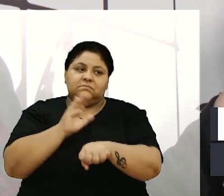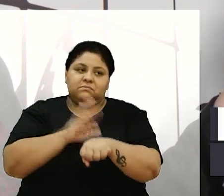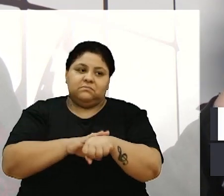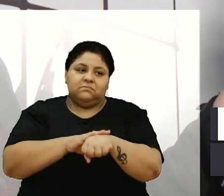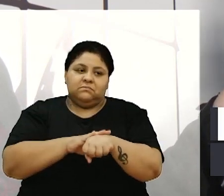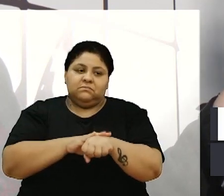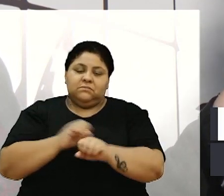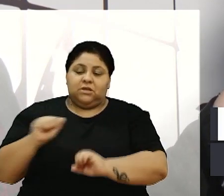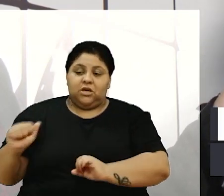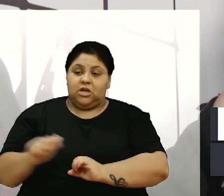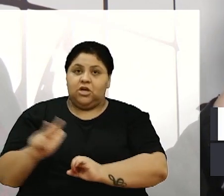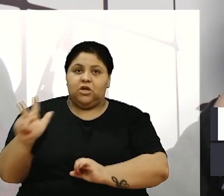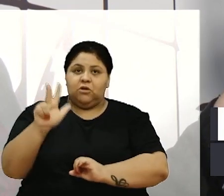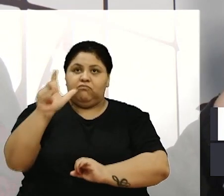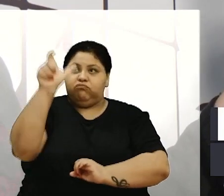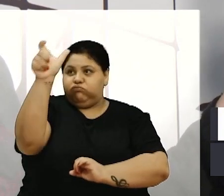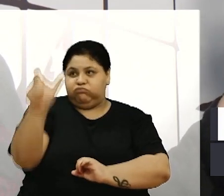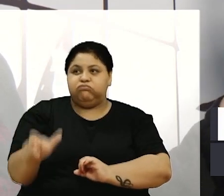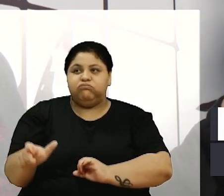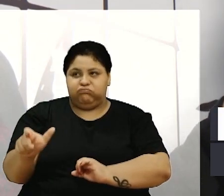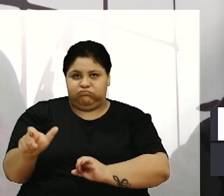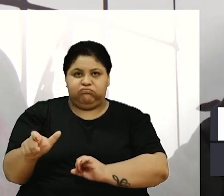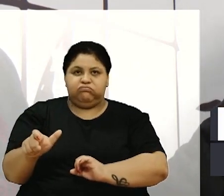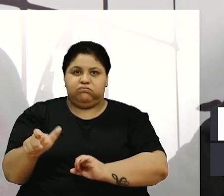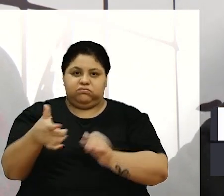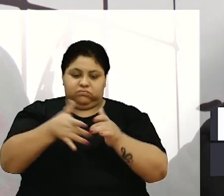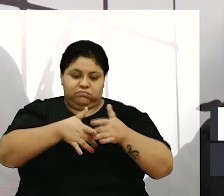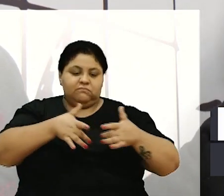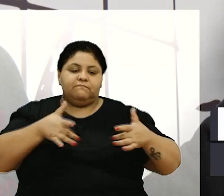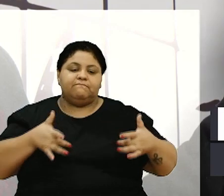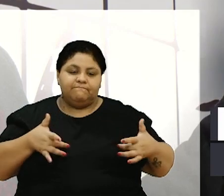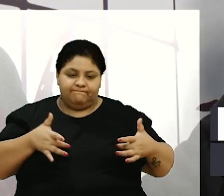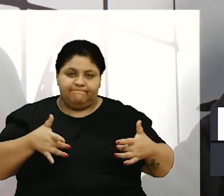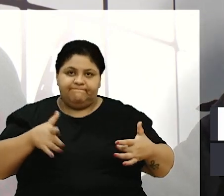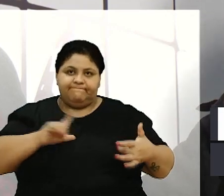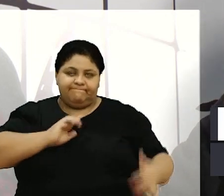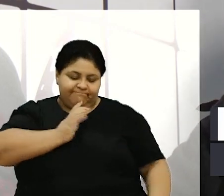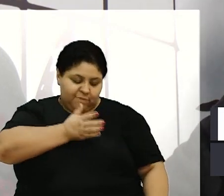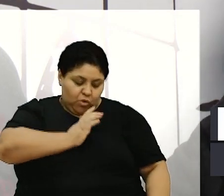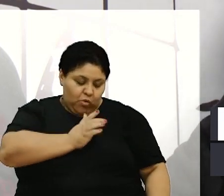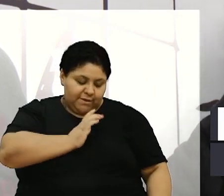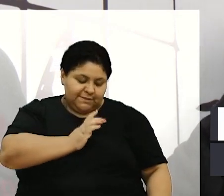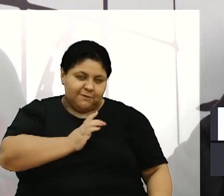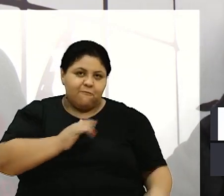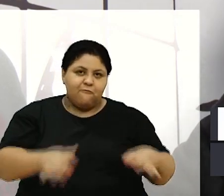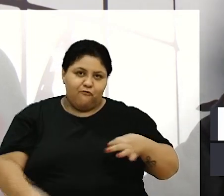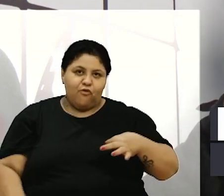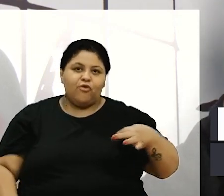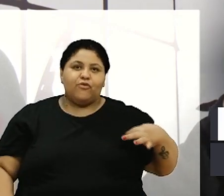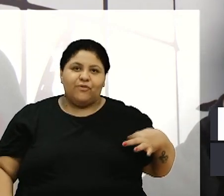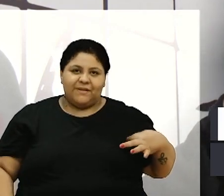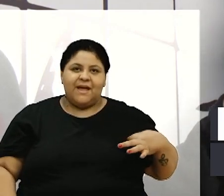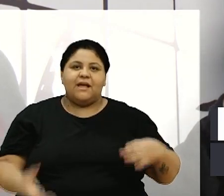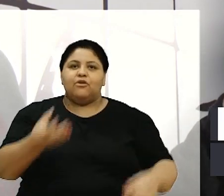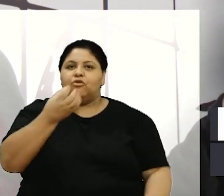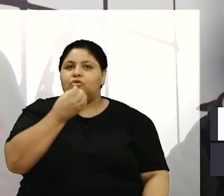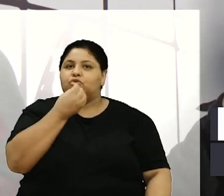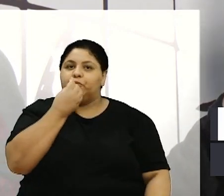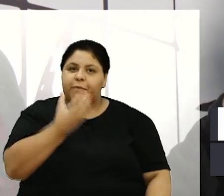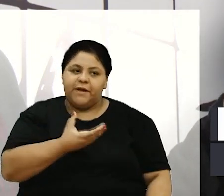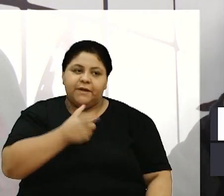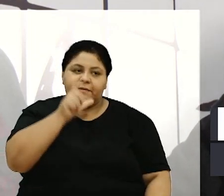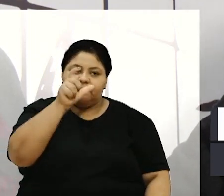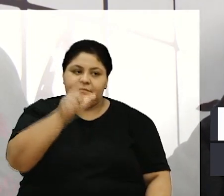de valorizarmos as pessoas que se doam, as pessoas que têm o coração solidário, as pessoas do bem, as pessoas